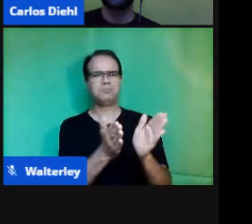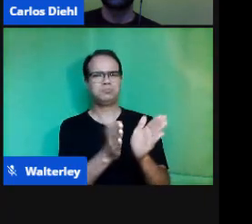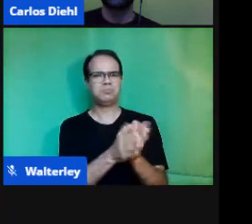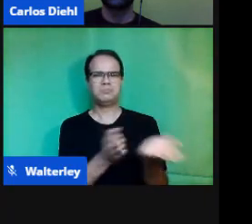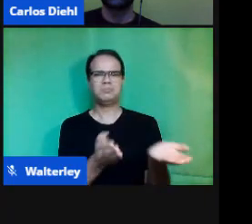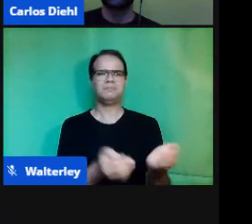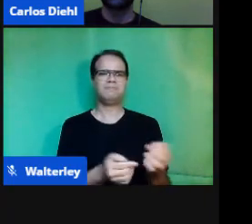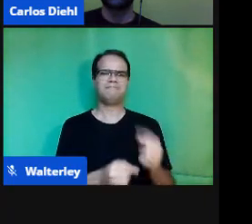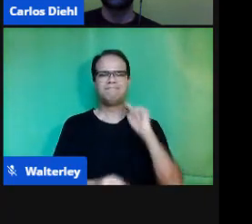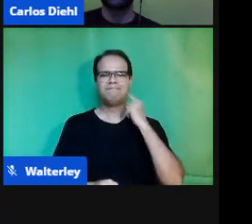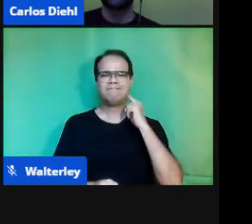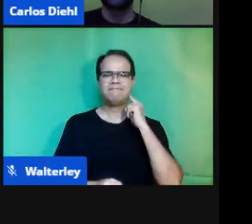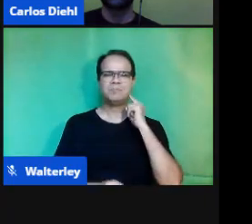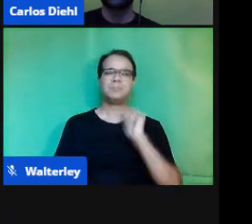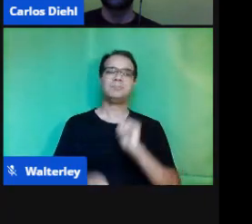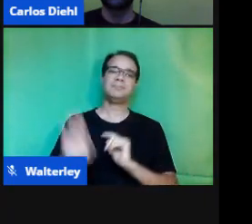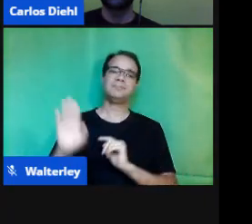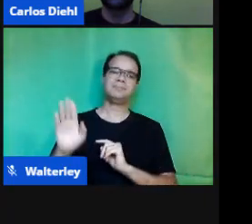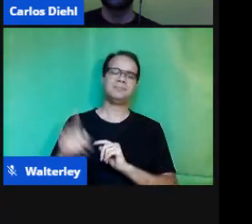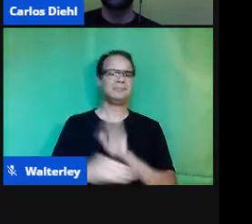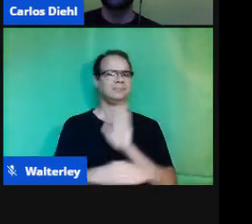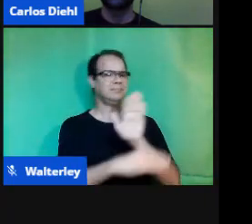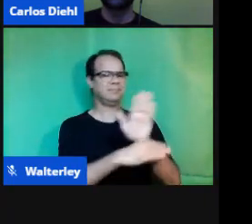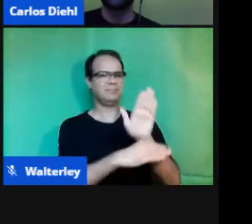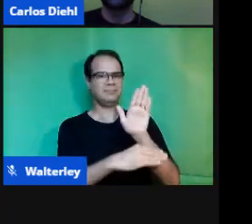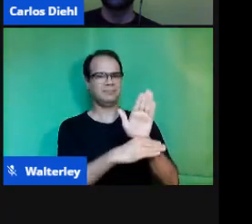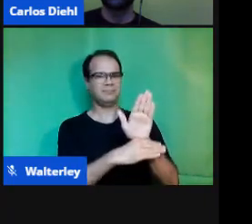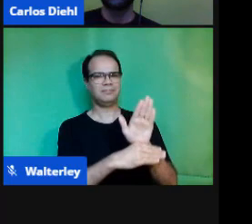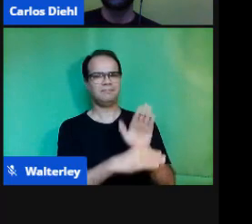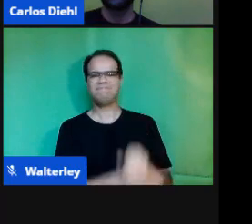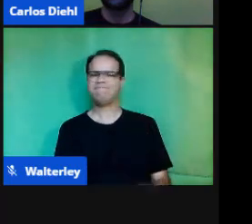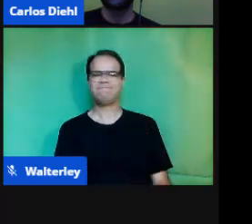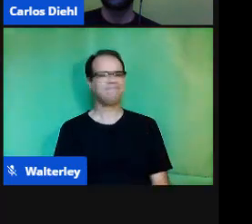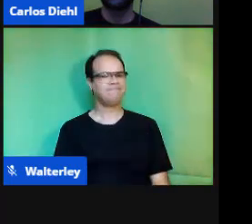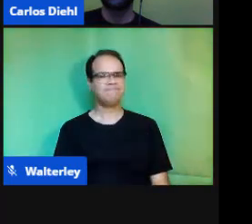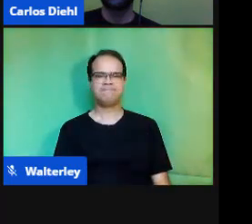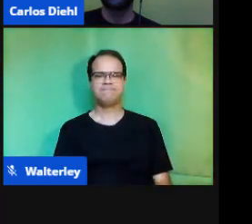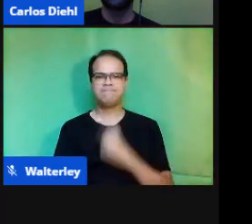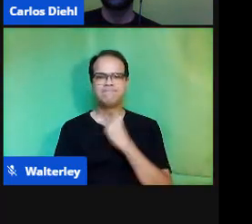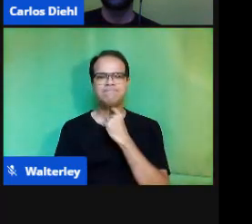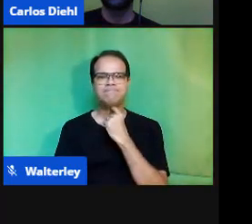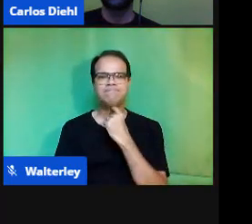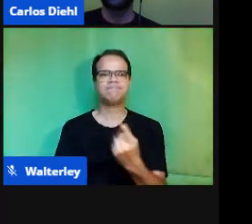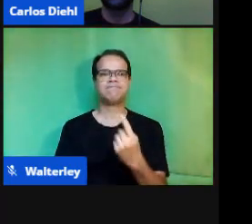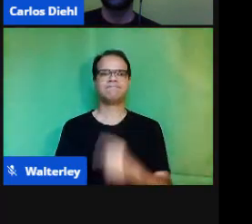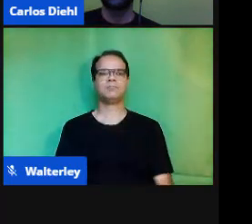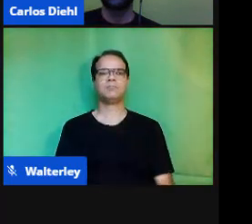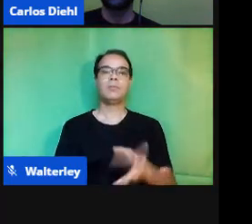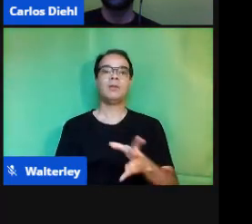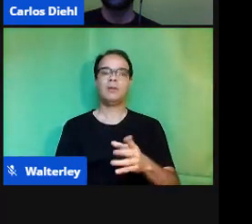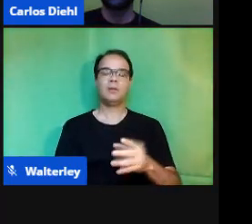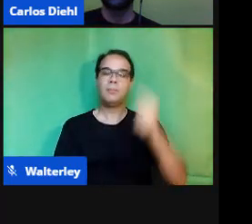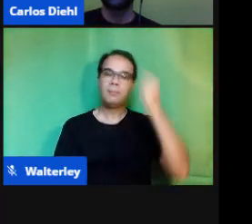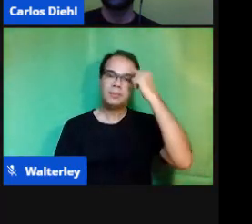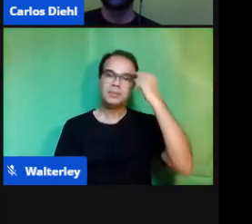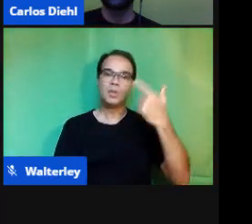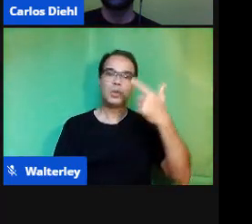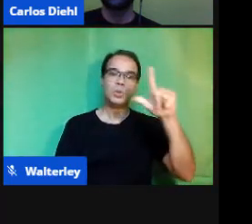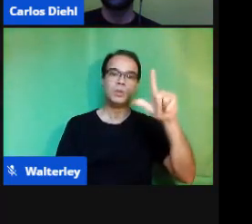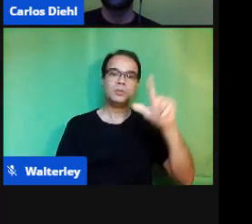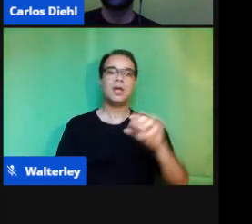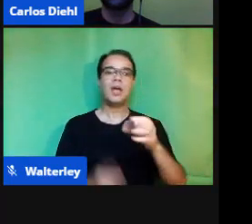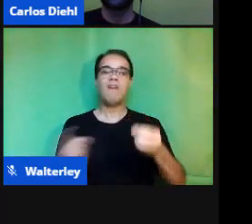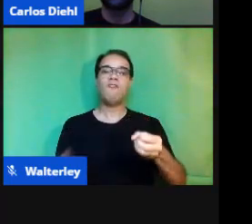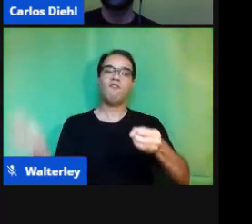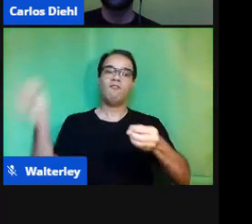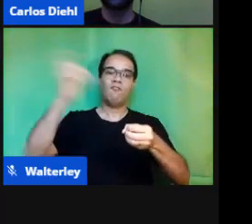ajudou pouco as pessoas que moravam e ainda moram na ilha. Não sei, nunca mais voltei lá. Aí pensei que a gente podia voltar lá,